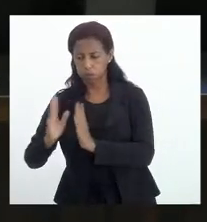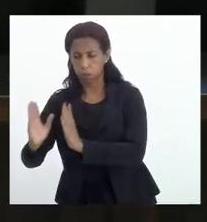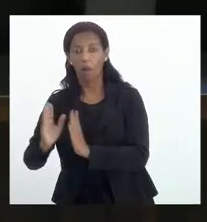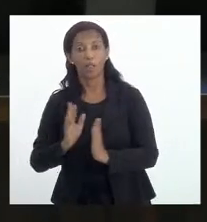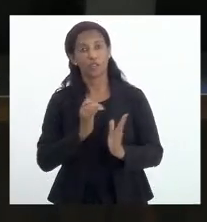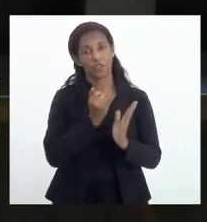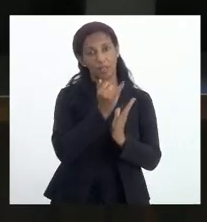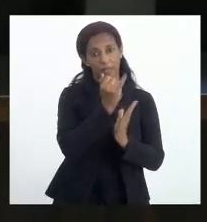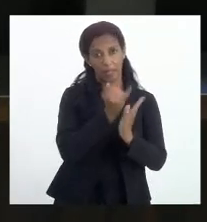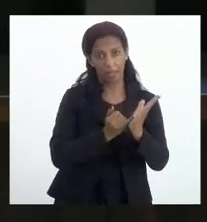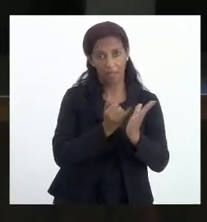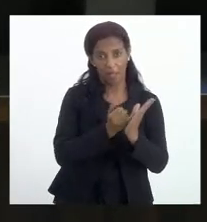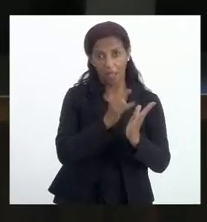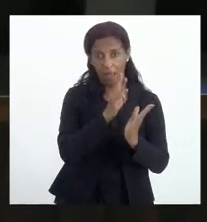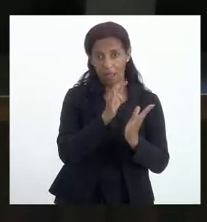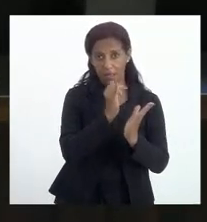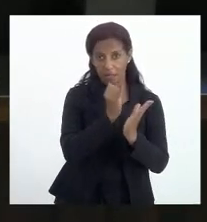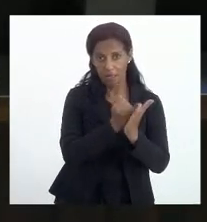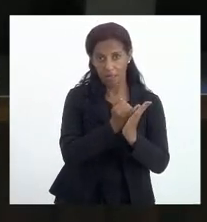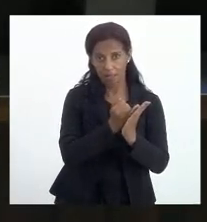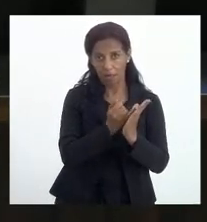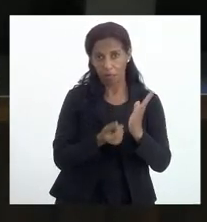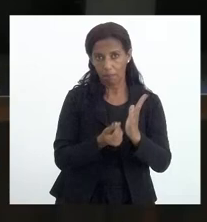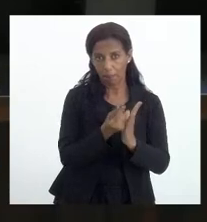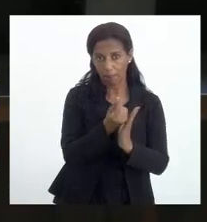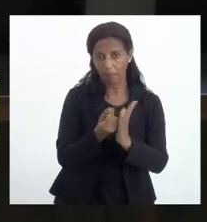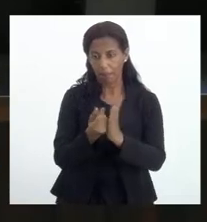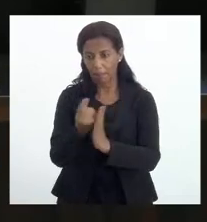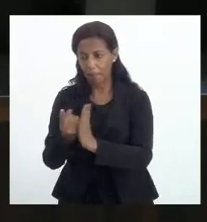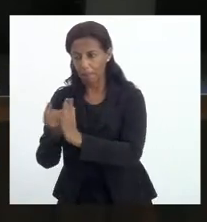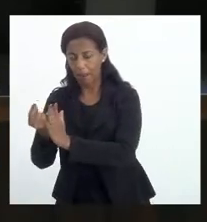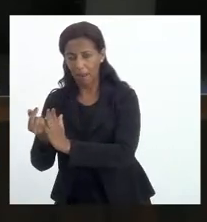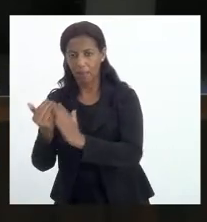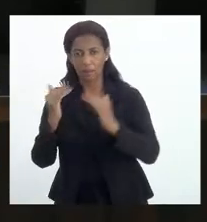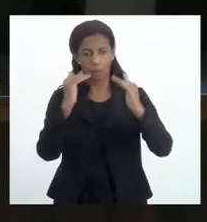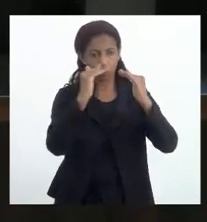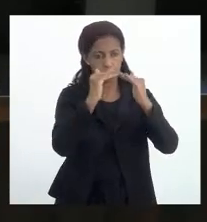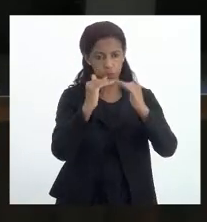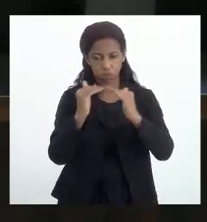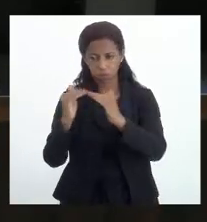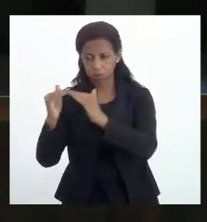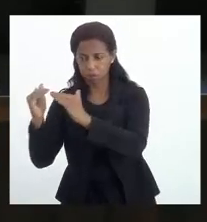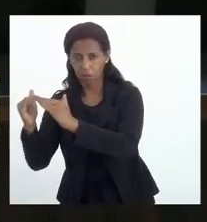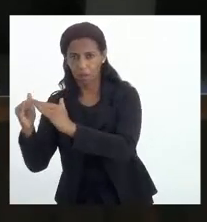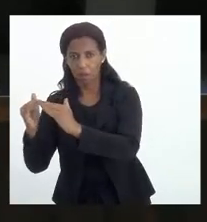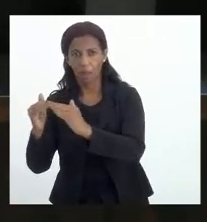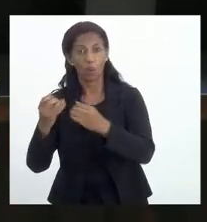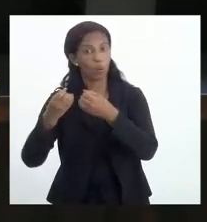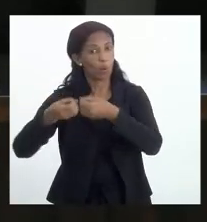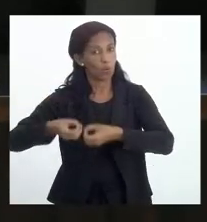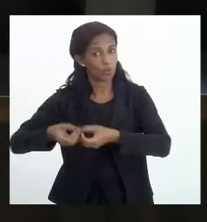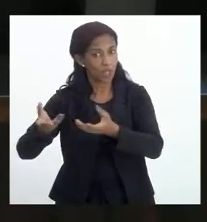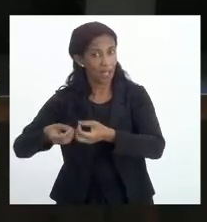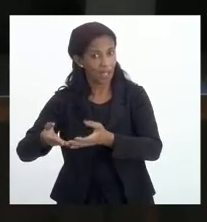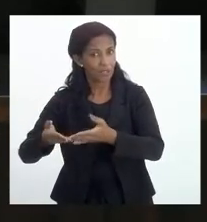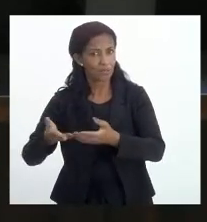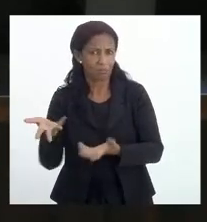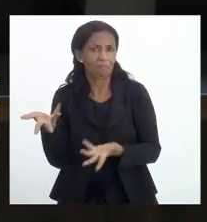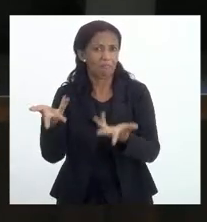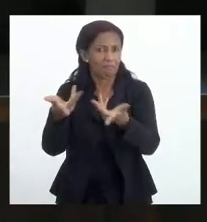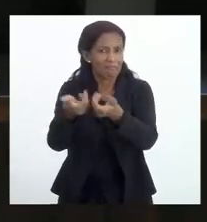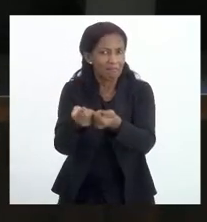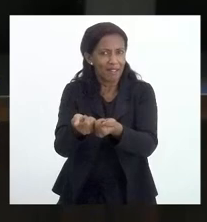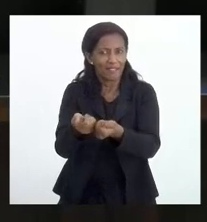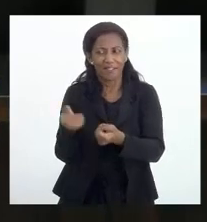receitas. Se a receita se comportar de acordo com a despesa, maravilha, o orçamento